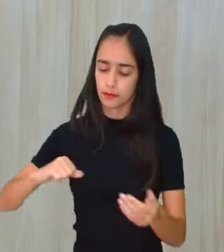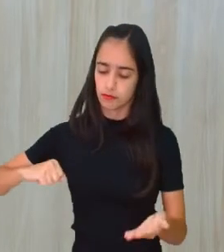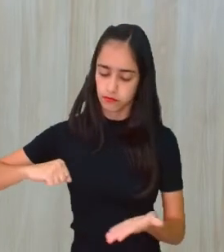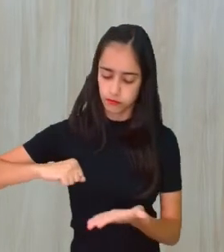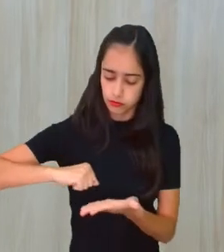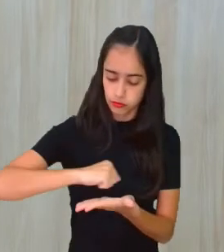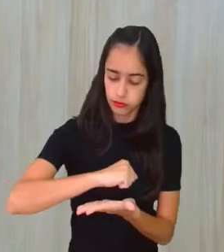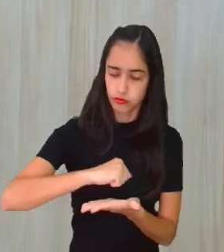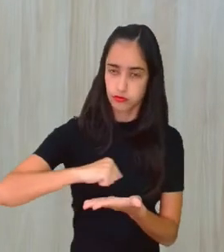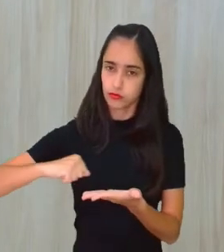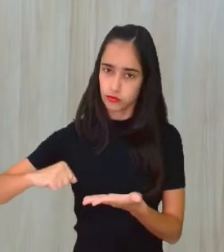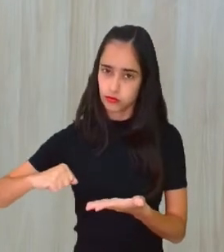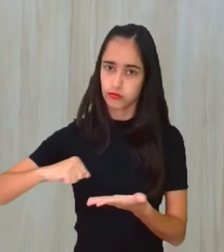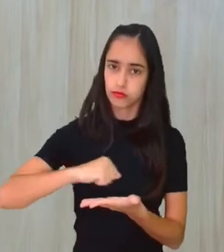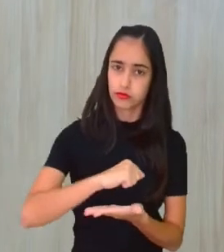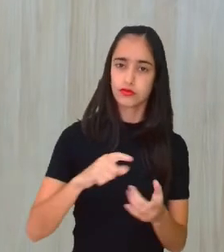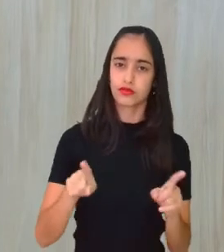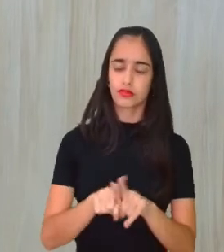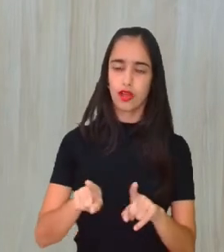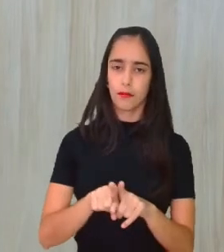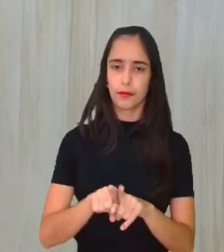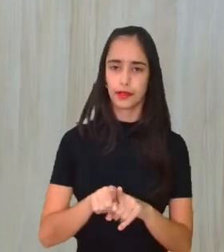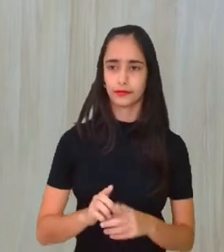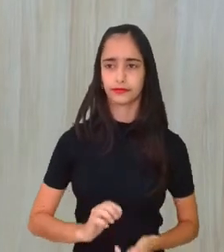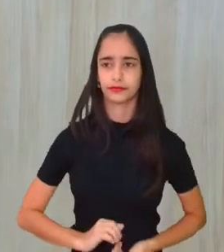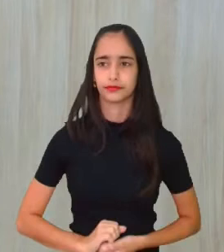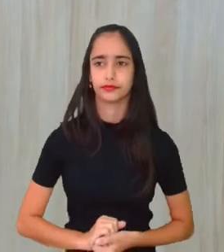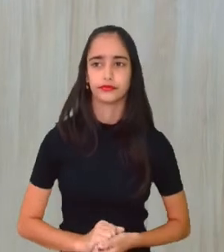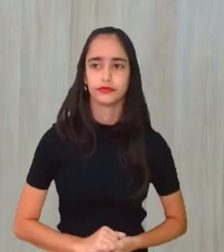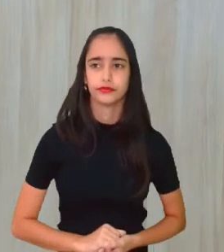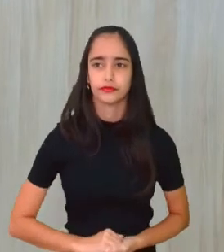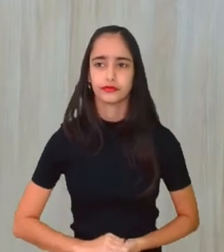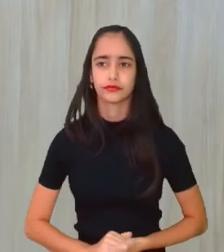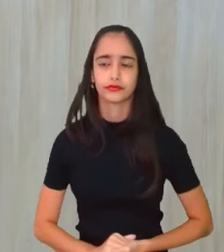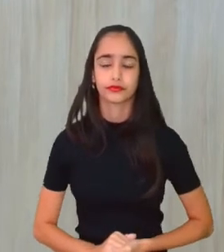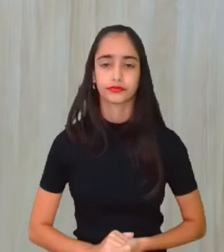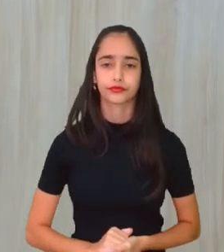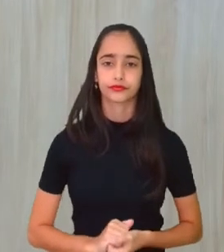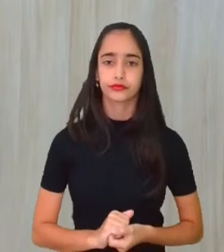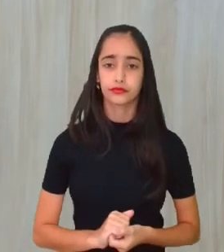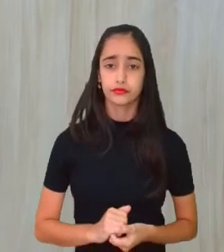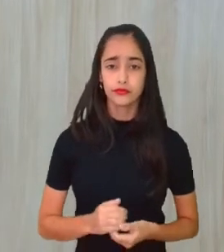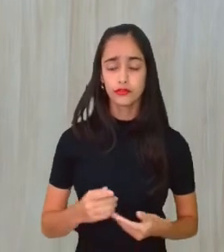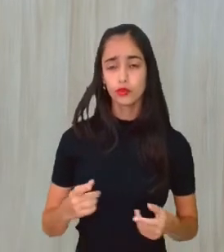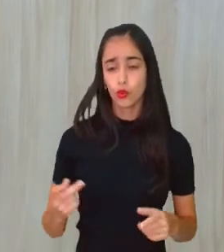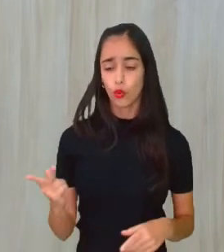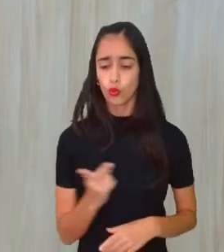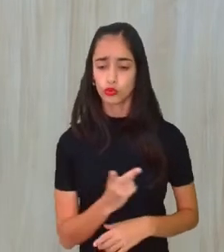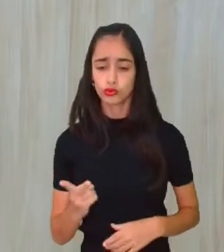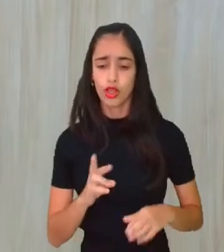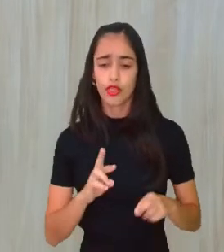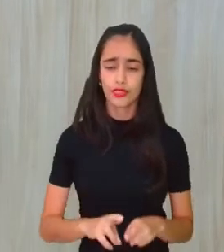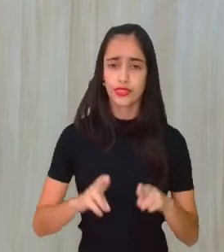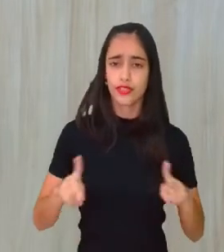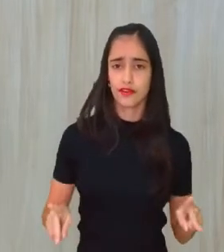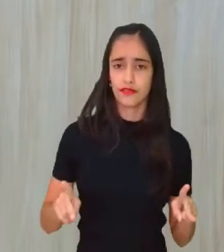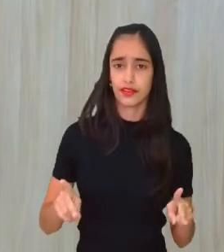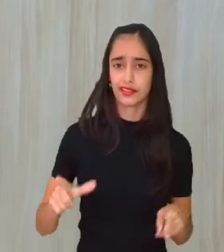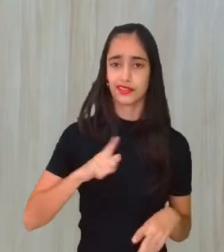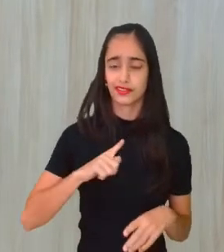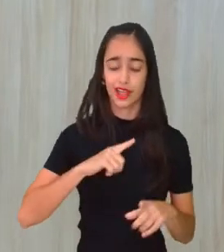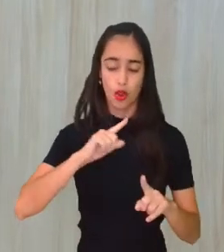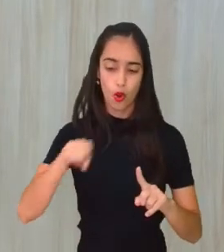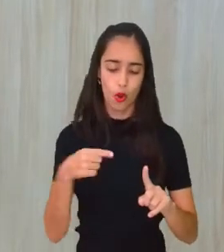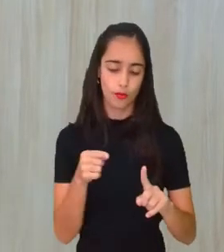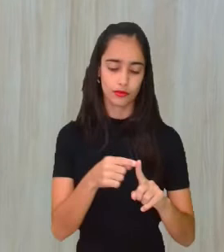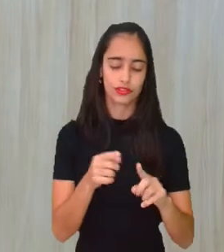Já o receptor, ele transforma a energia de acordo com o aparelho para que ele foi feito. Então, é